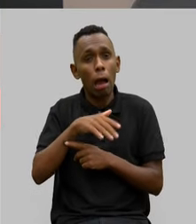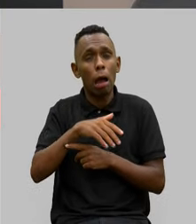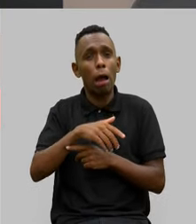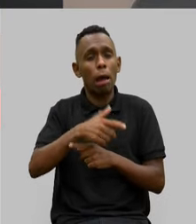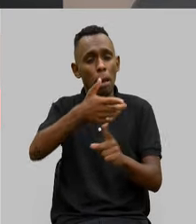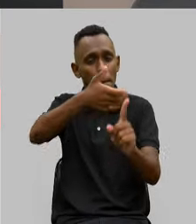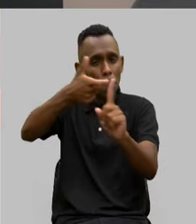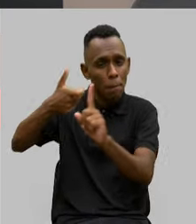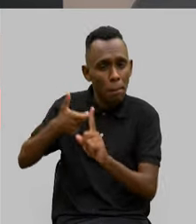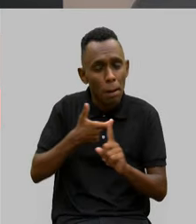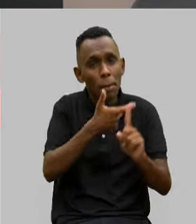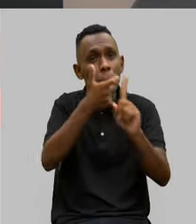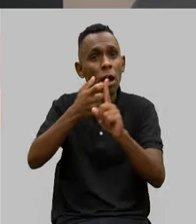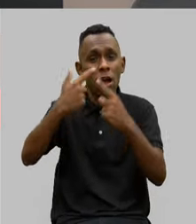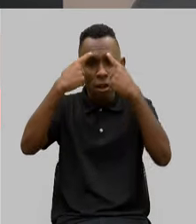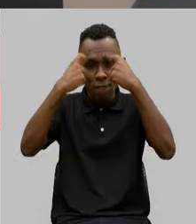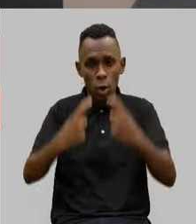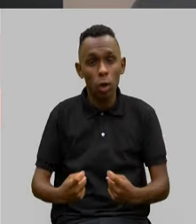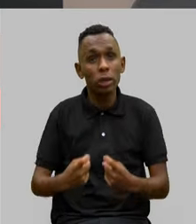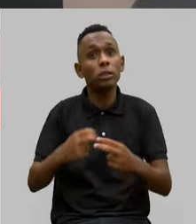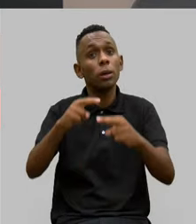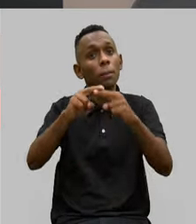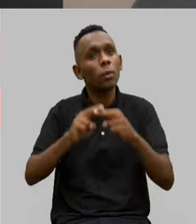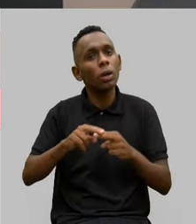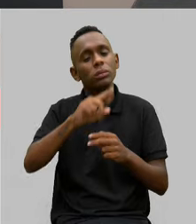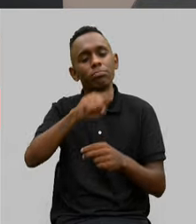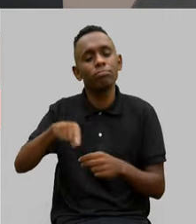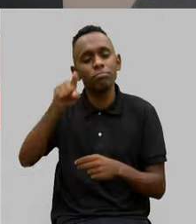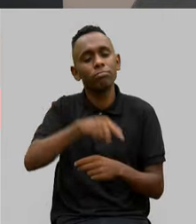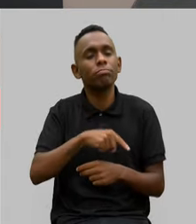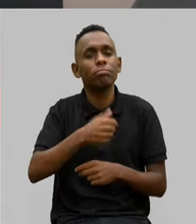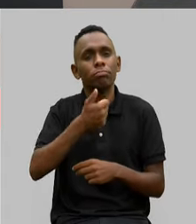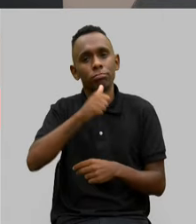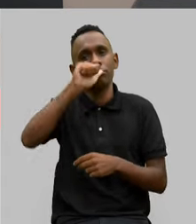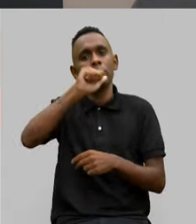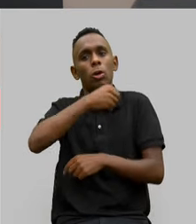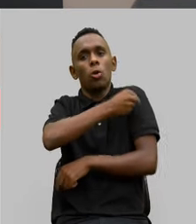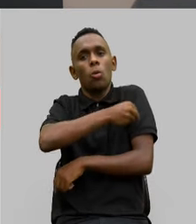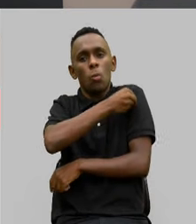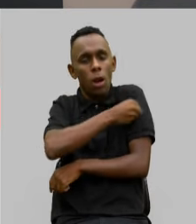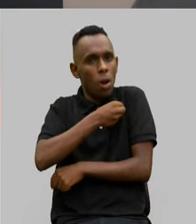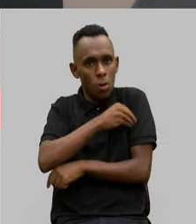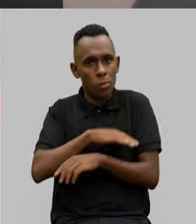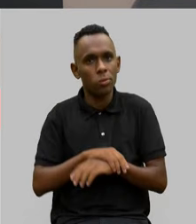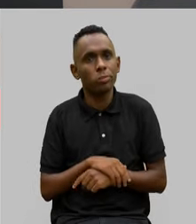homicídios por conta da proibição por conta do proibicionismo